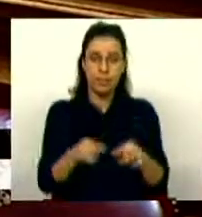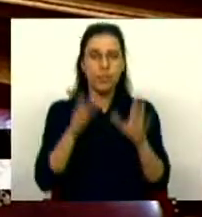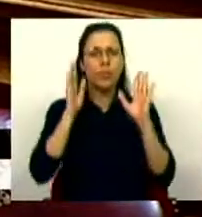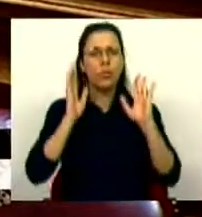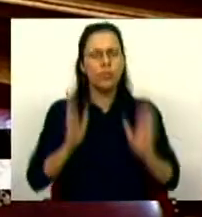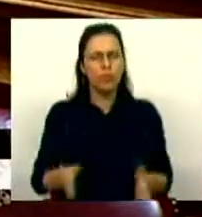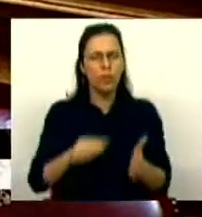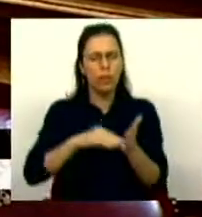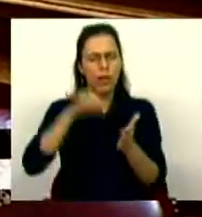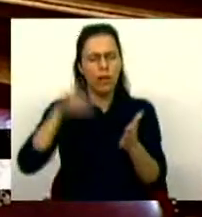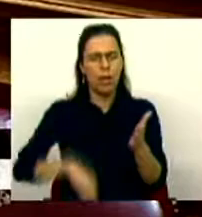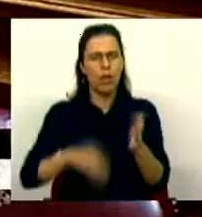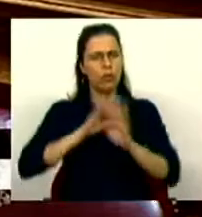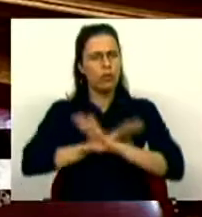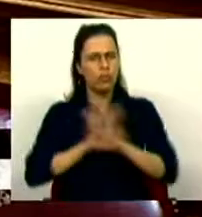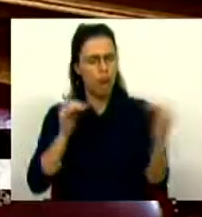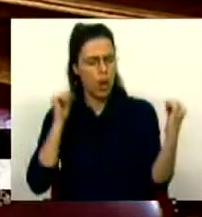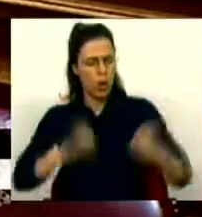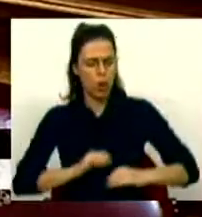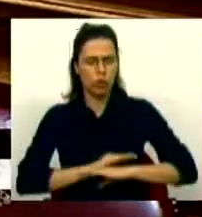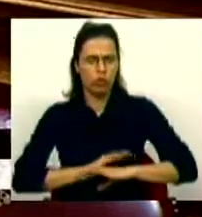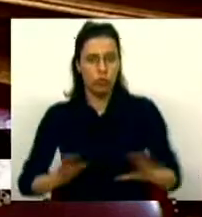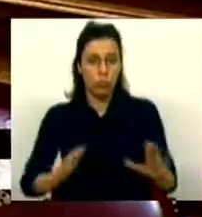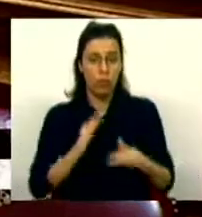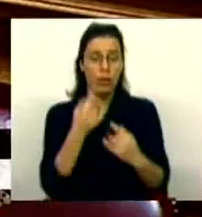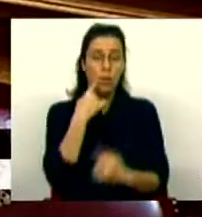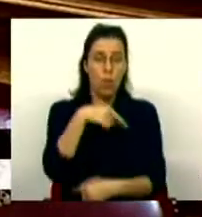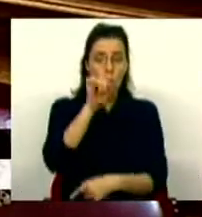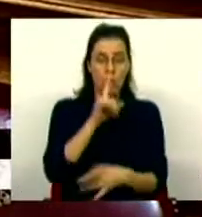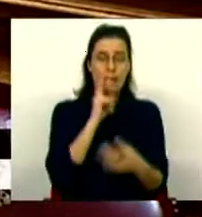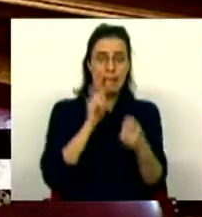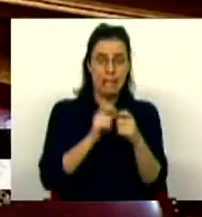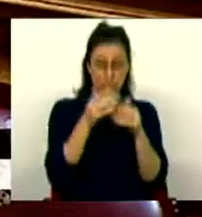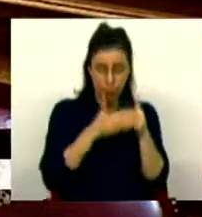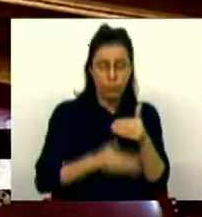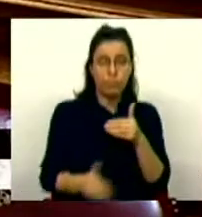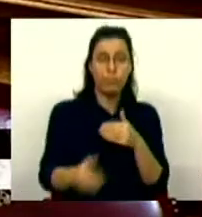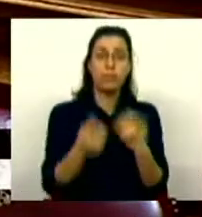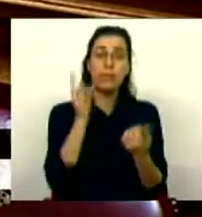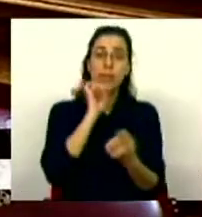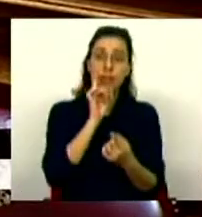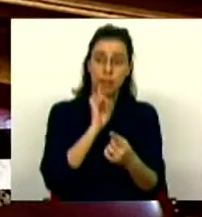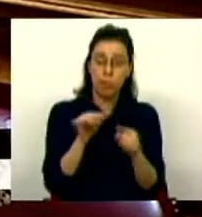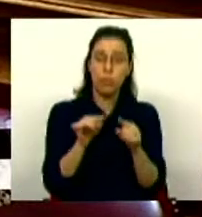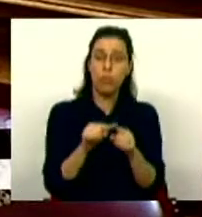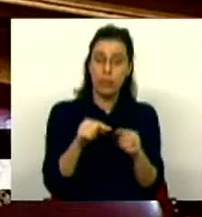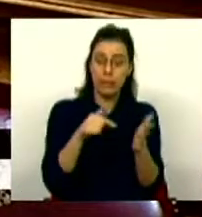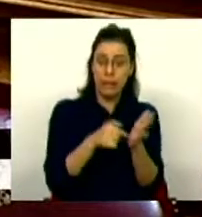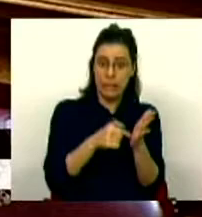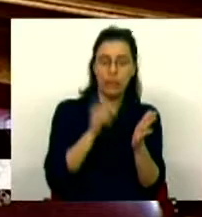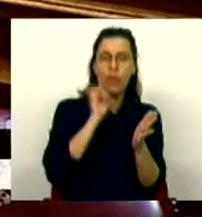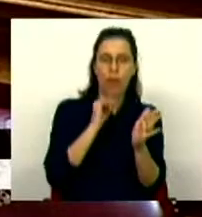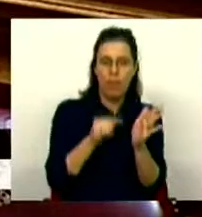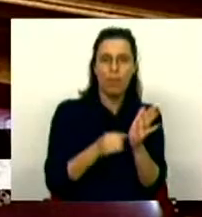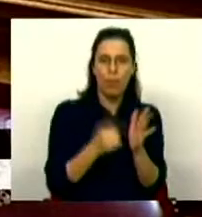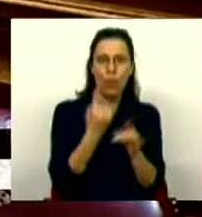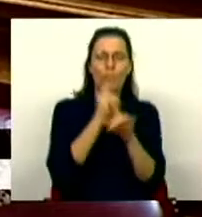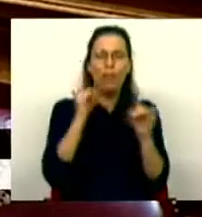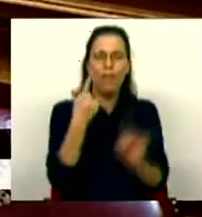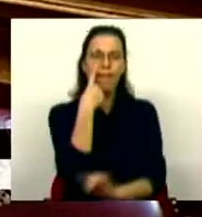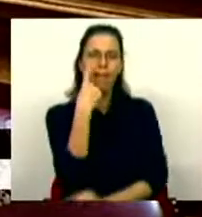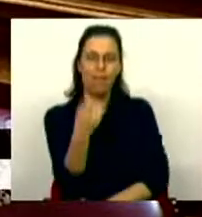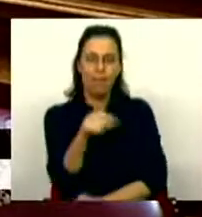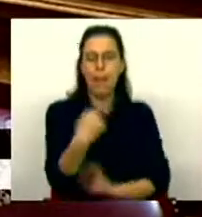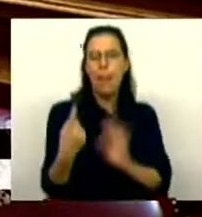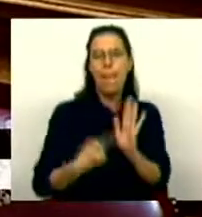encontra assinada a Convenção e a produzir efeitos desde o dia 1 de setembro, pelo que se mostrou pertinente o uso deste instrumento, uma vez que foi reconhecida